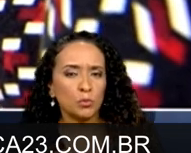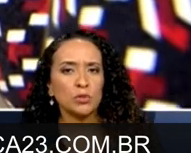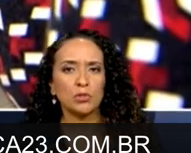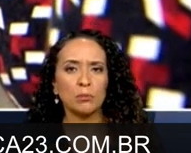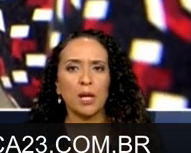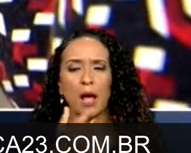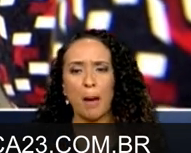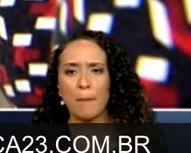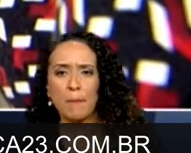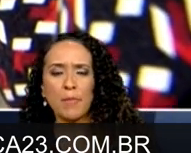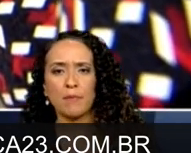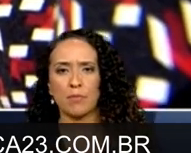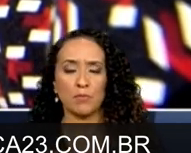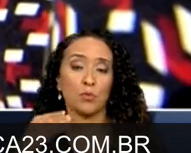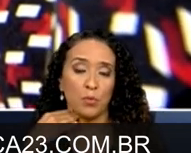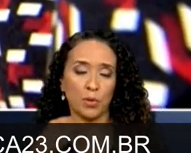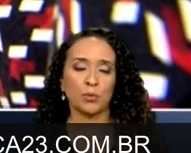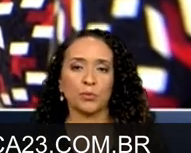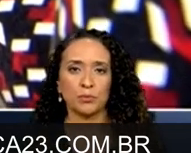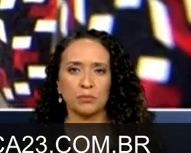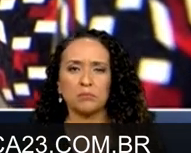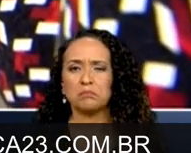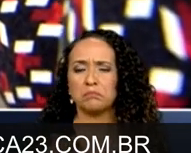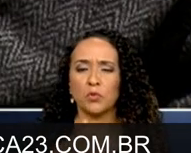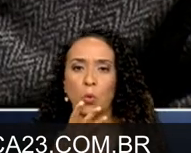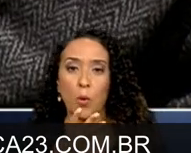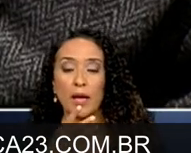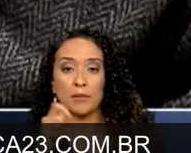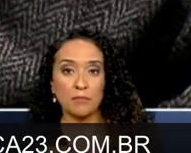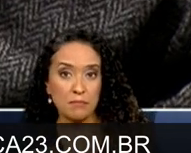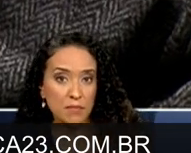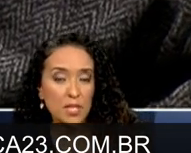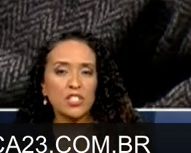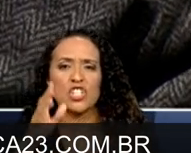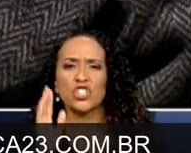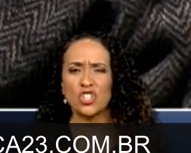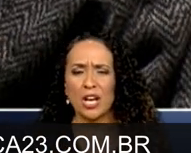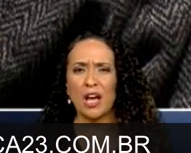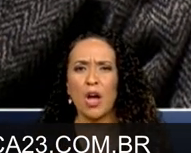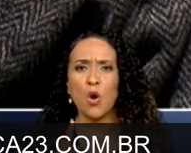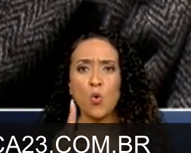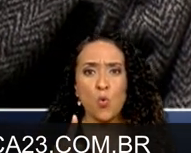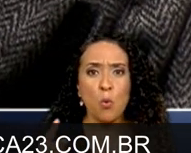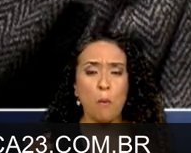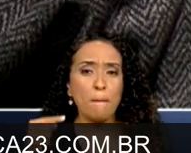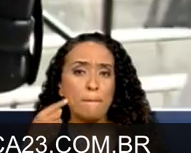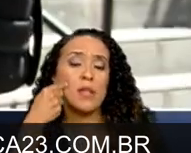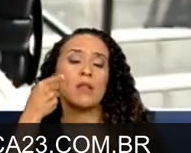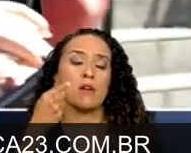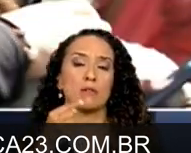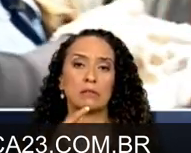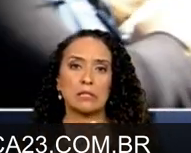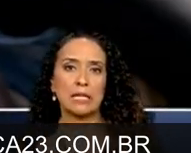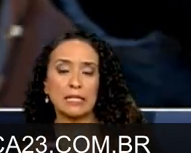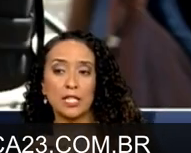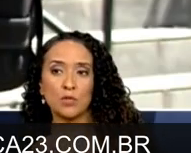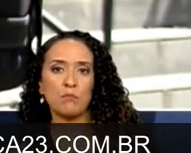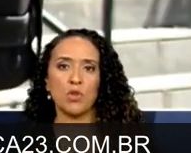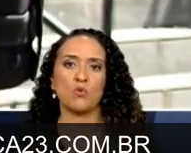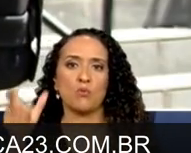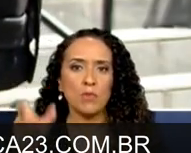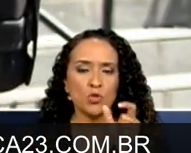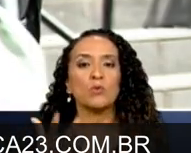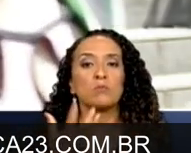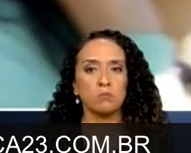aplicativos bancários instalados. Em cerca de 4 meses, foram mais de 1.700.000 usuários cadastrados